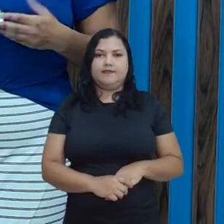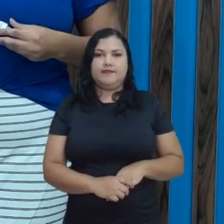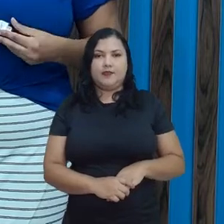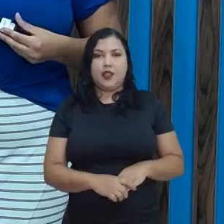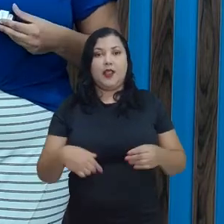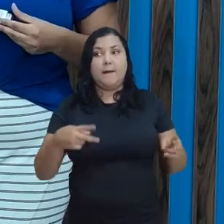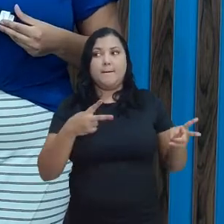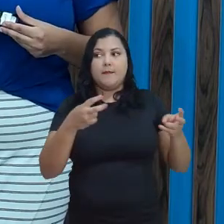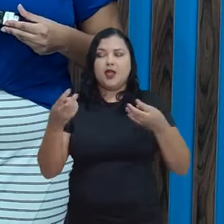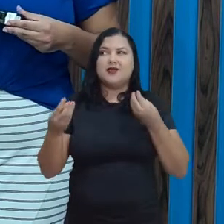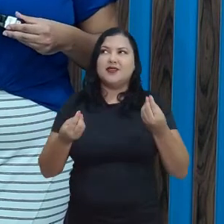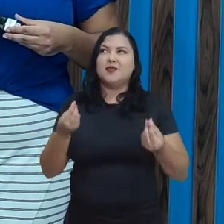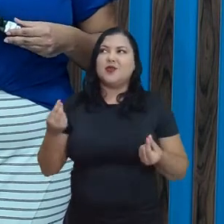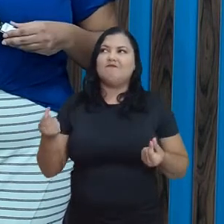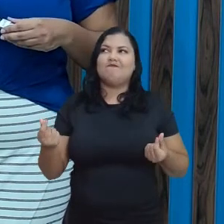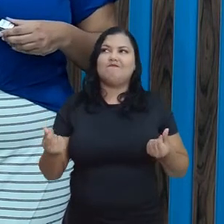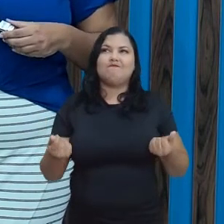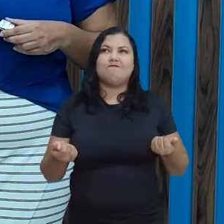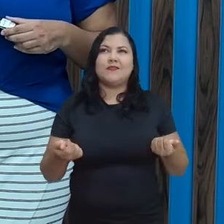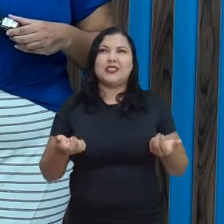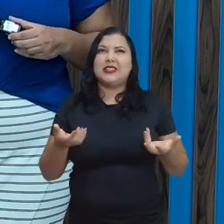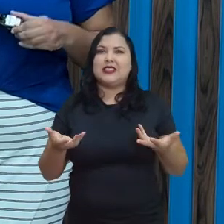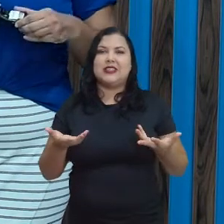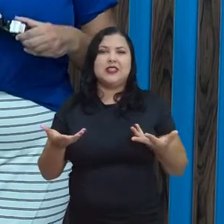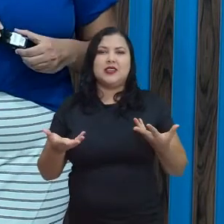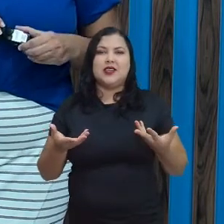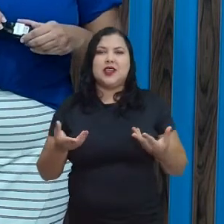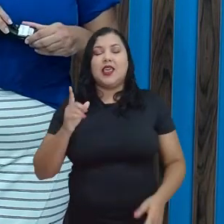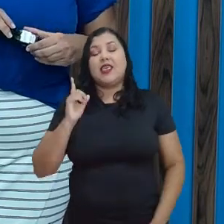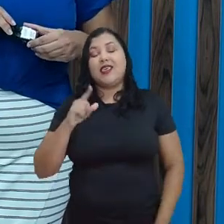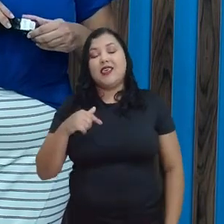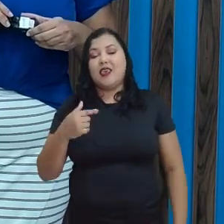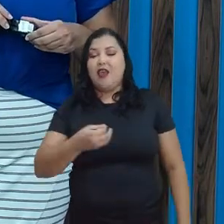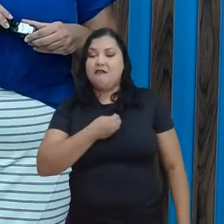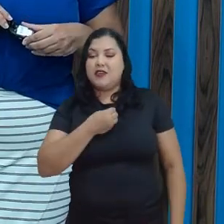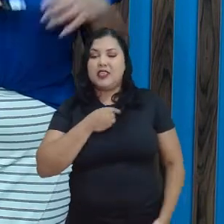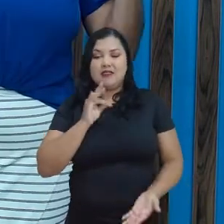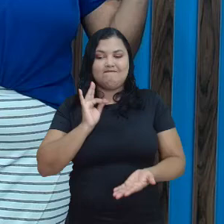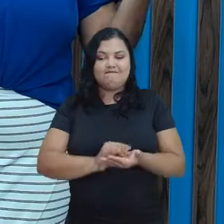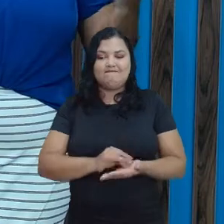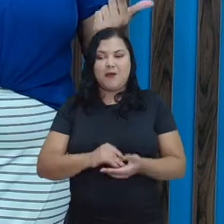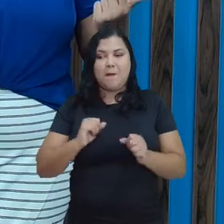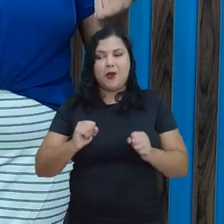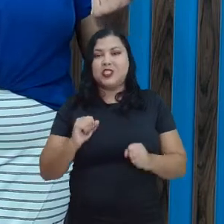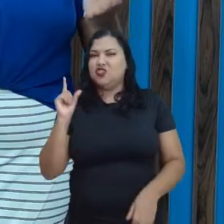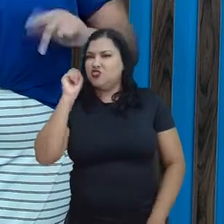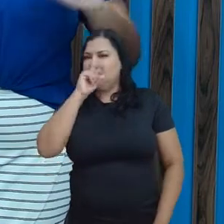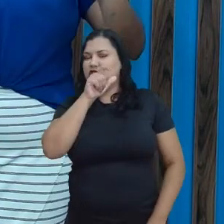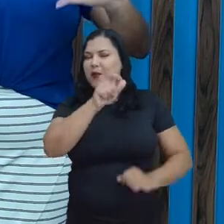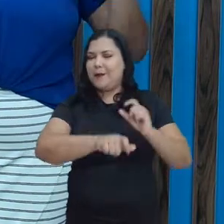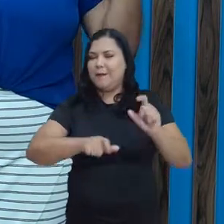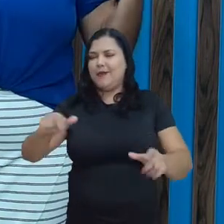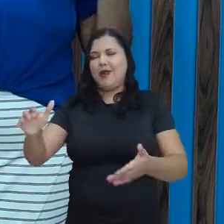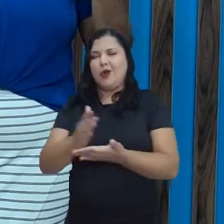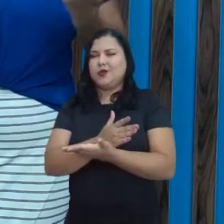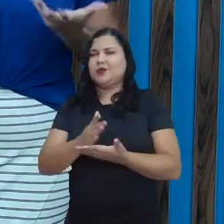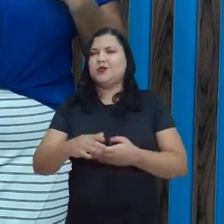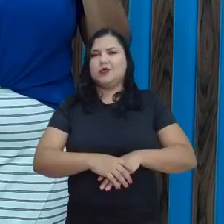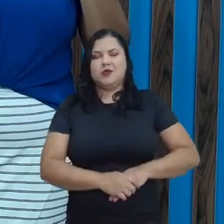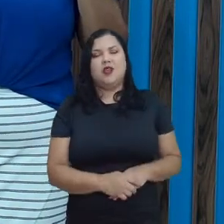e perceba o quão dura pode ser a realidade, né? E além disso tudo, ela traz tudo